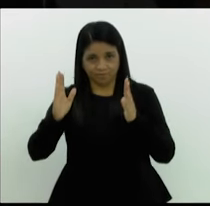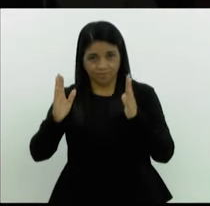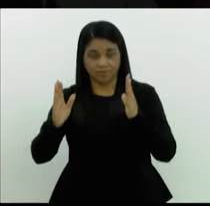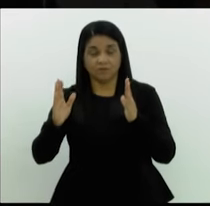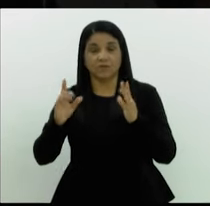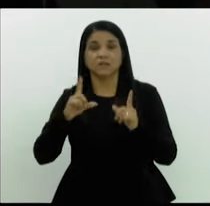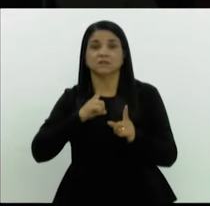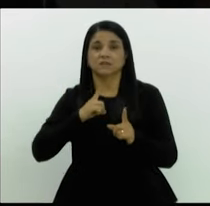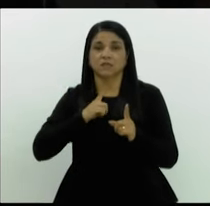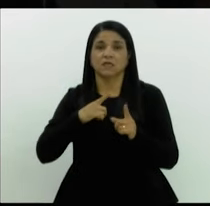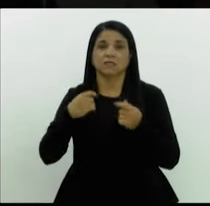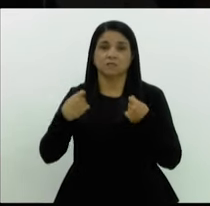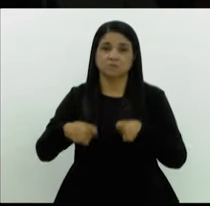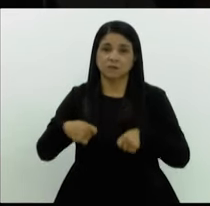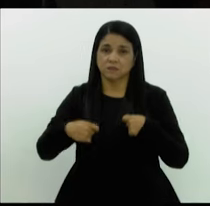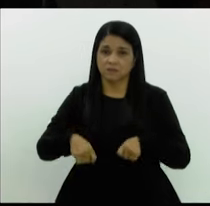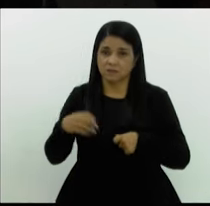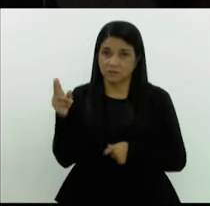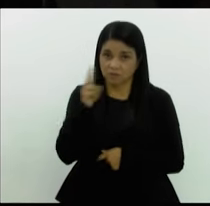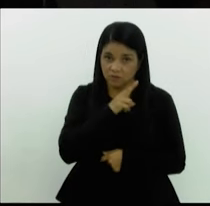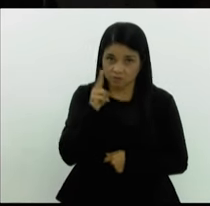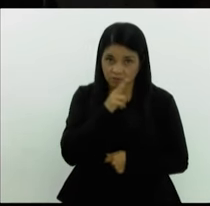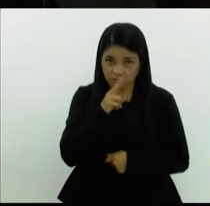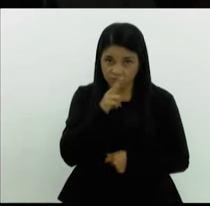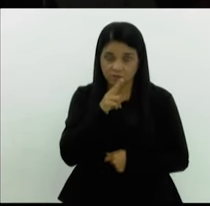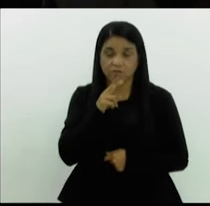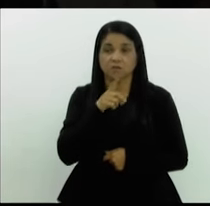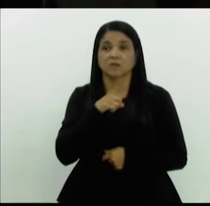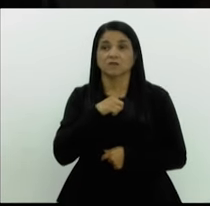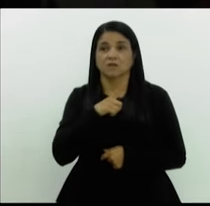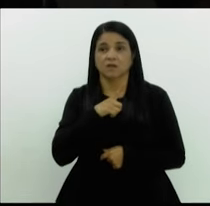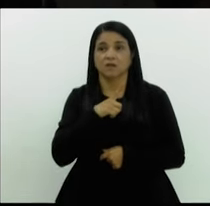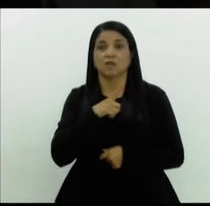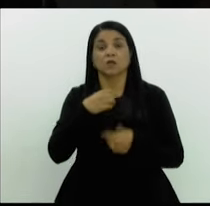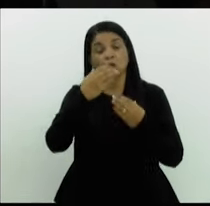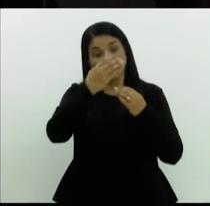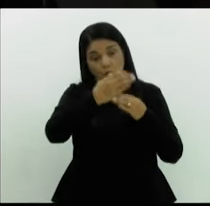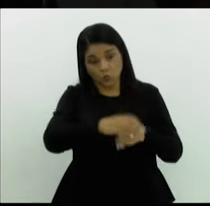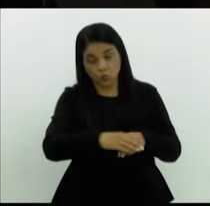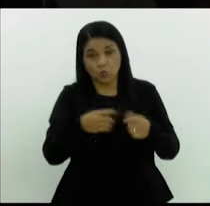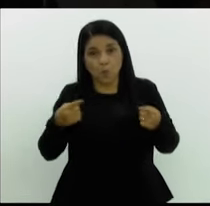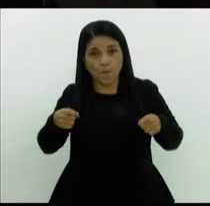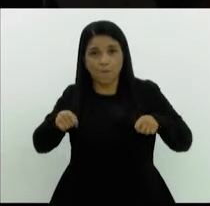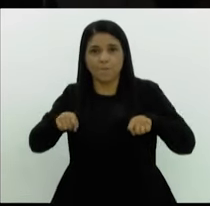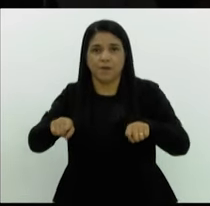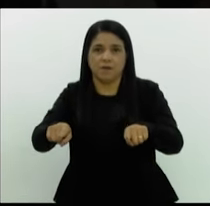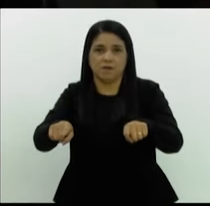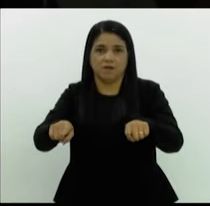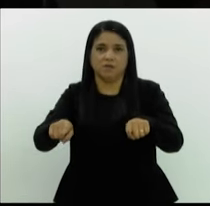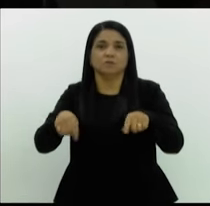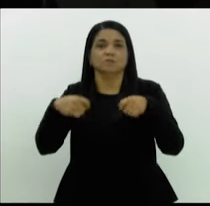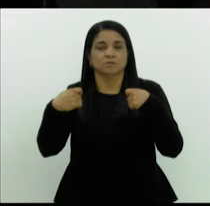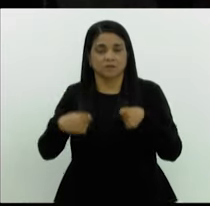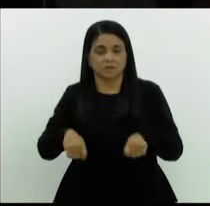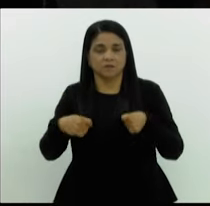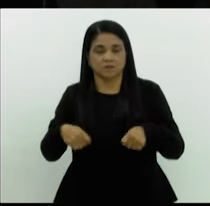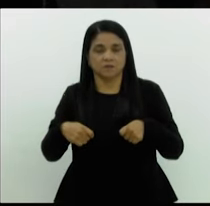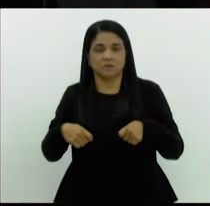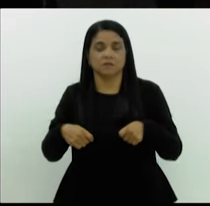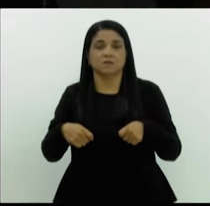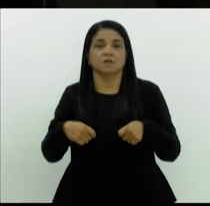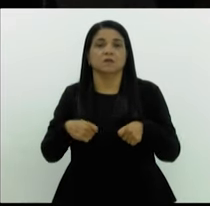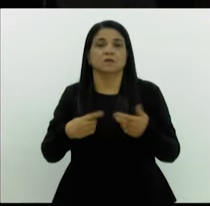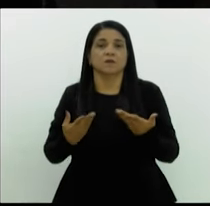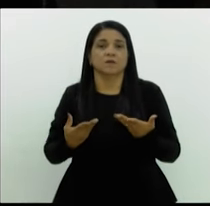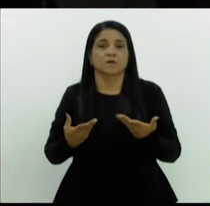caso haja necessidade urgente. E tem que fazer concurso público. Tem que fazer concurso público para que não haja carência